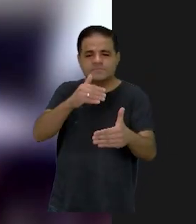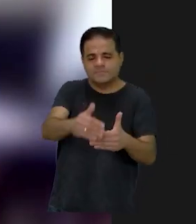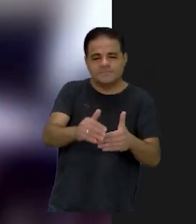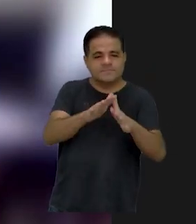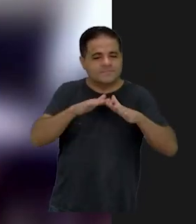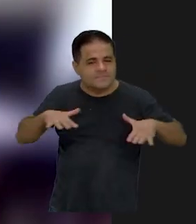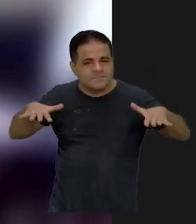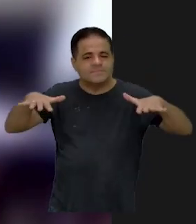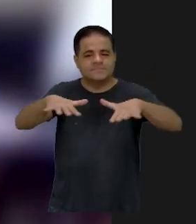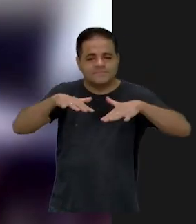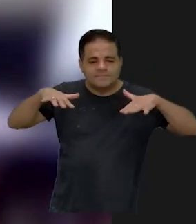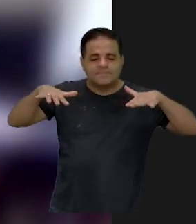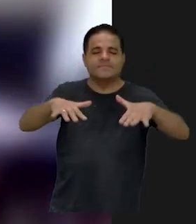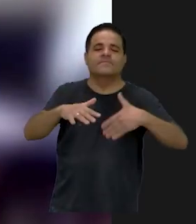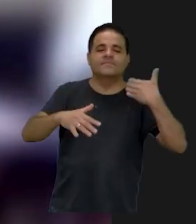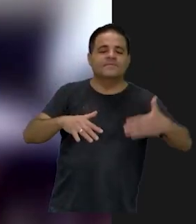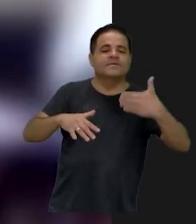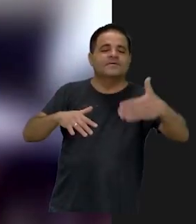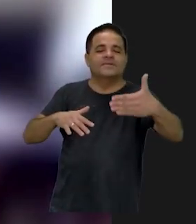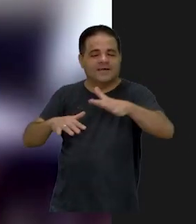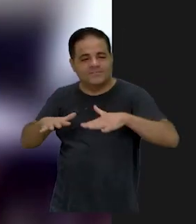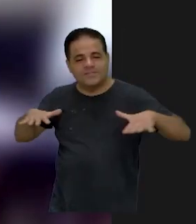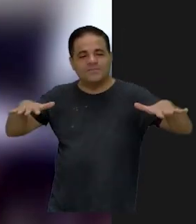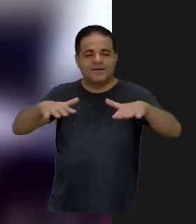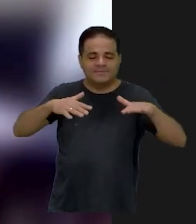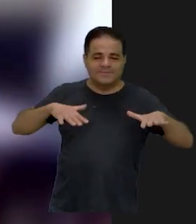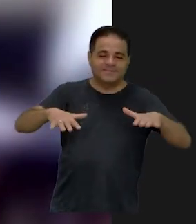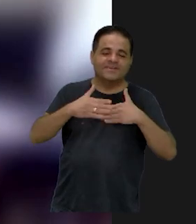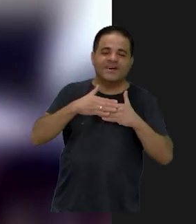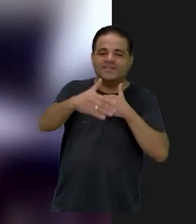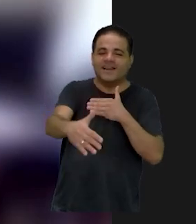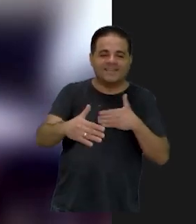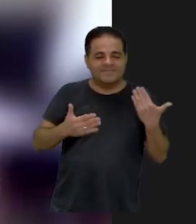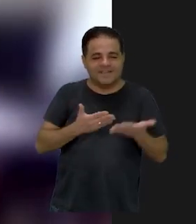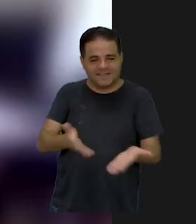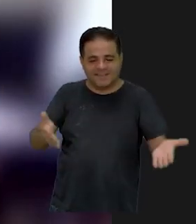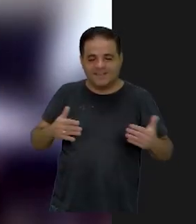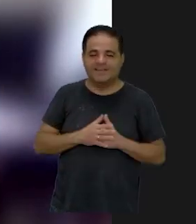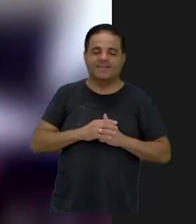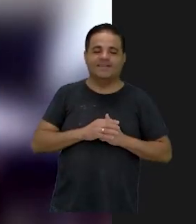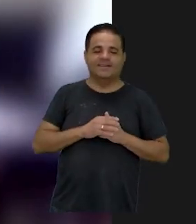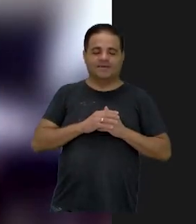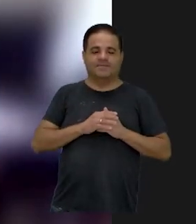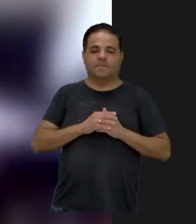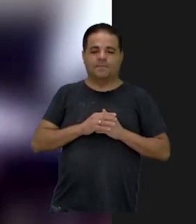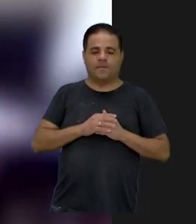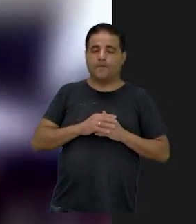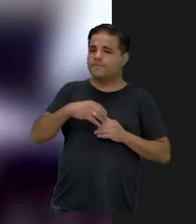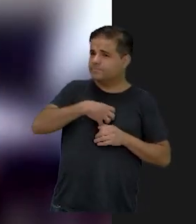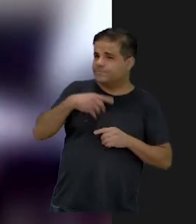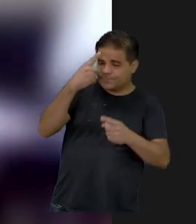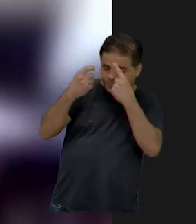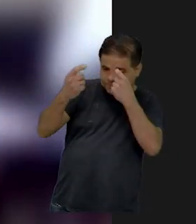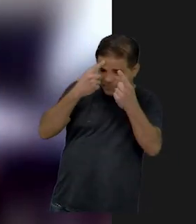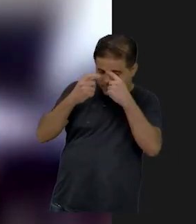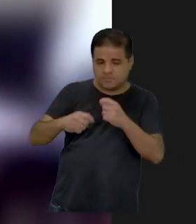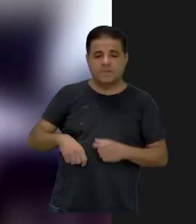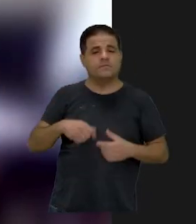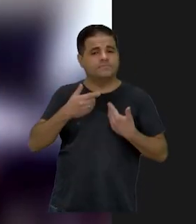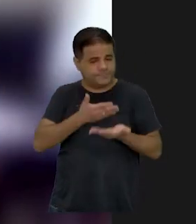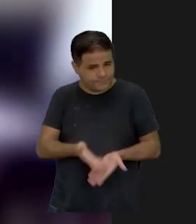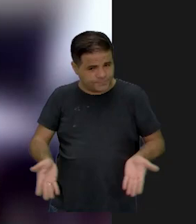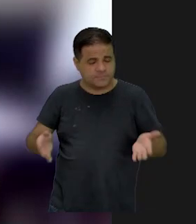modo que eles percorram as etapas de um processo investigativo. O outro eixo estruturante é processos